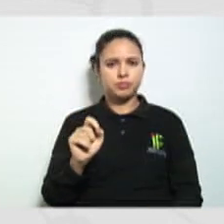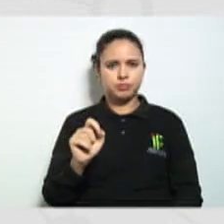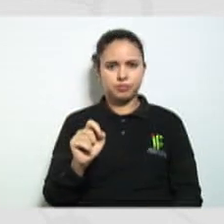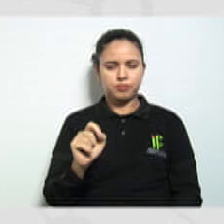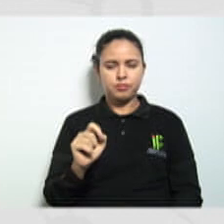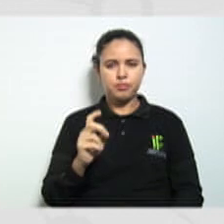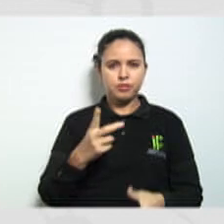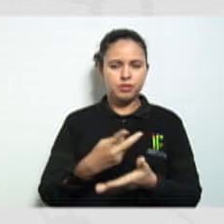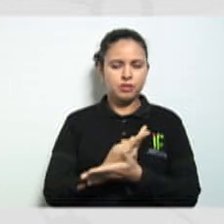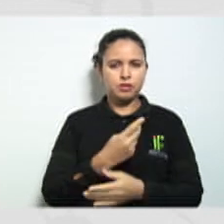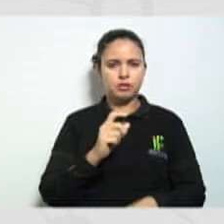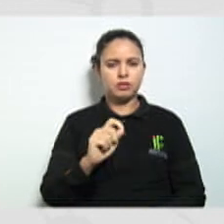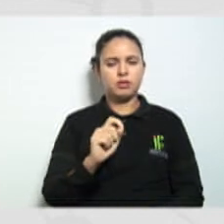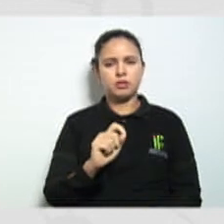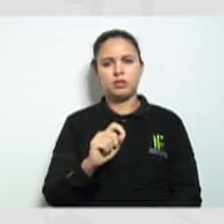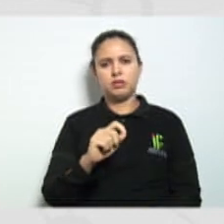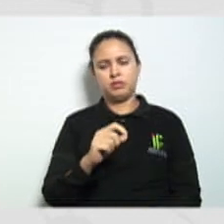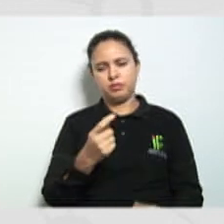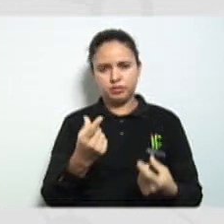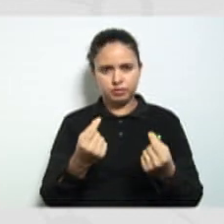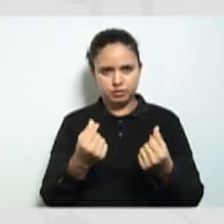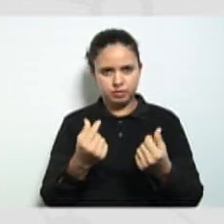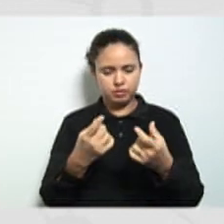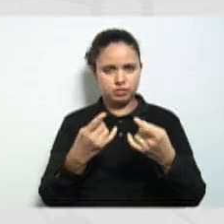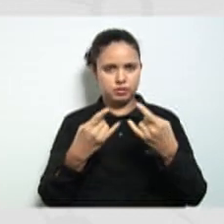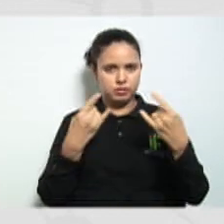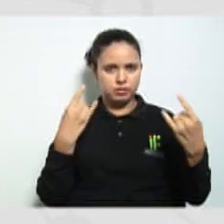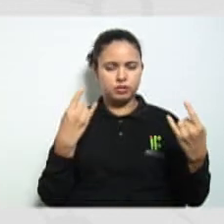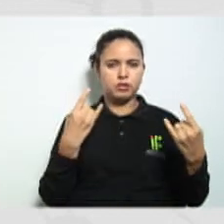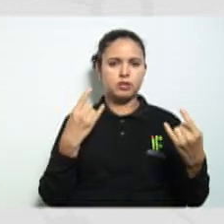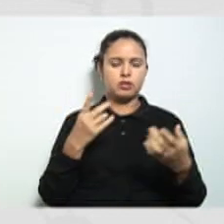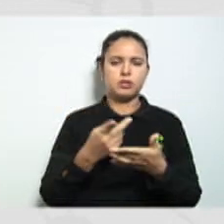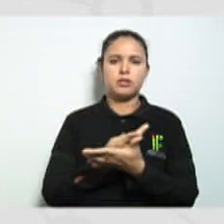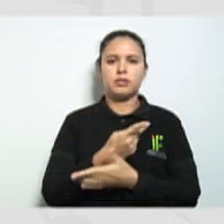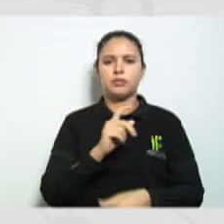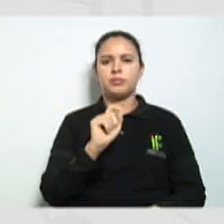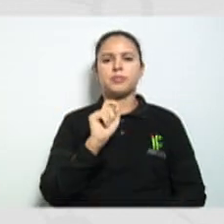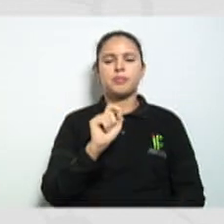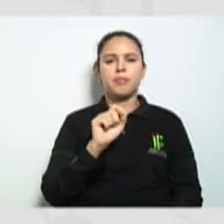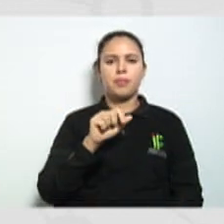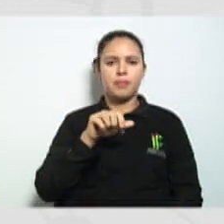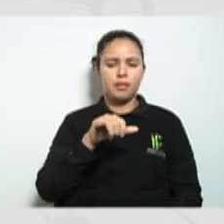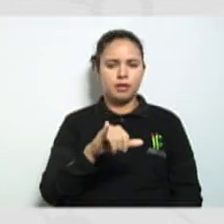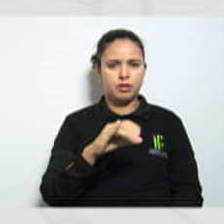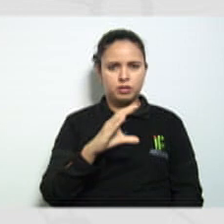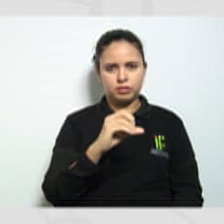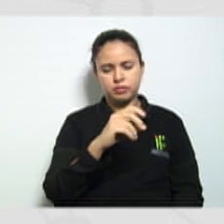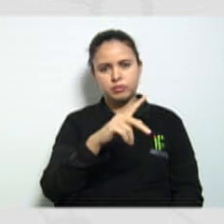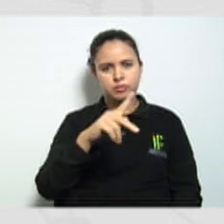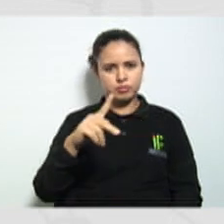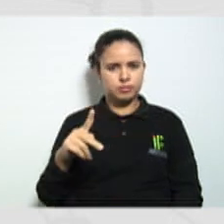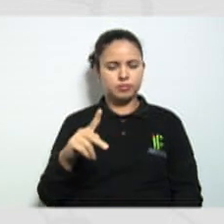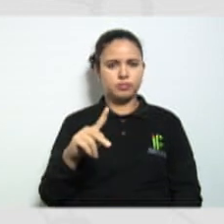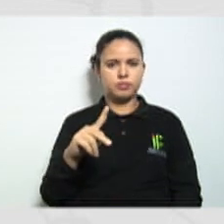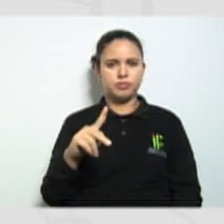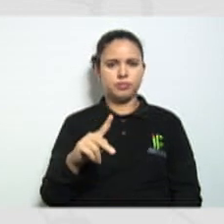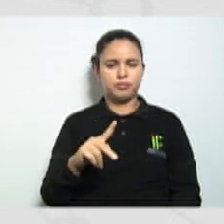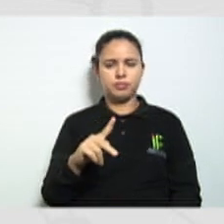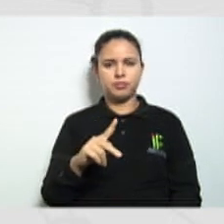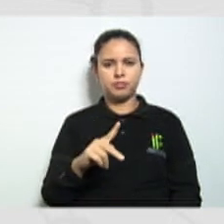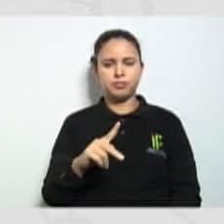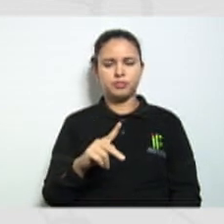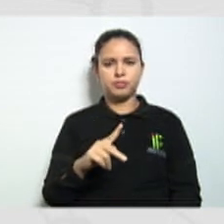o que acontece com o lucro do ato não cooperativo? Se a cooperativa